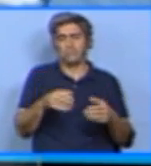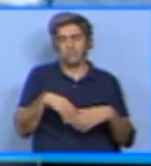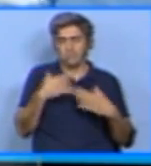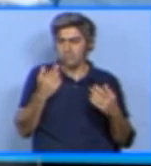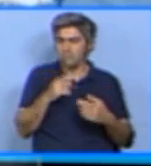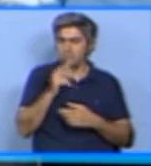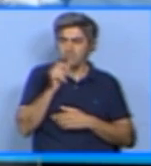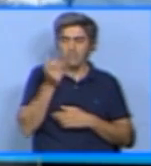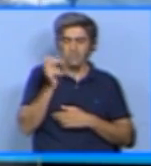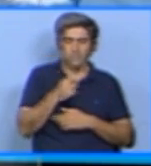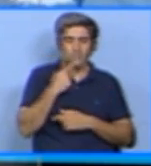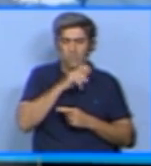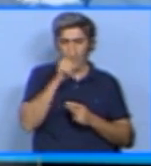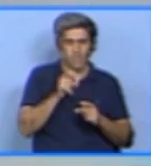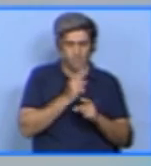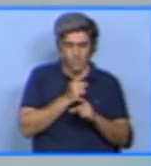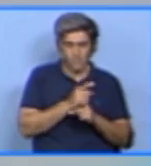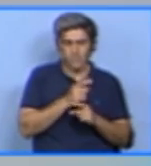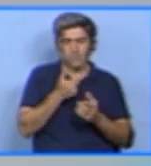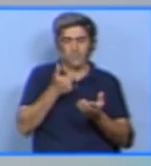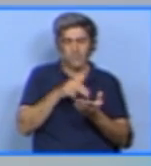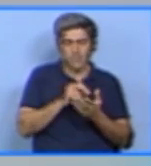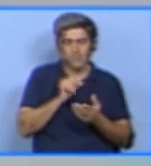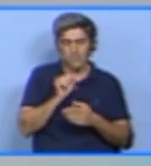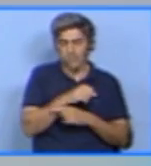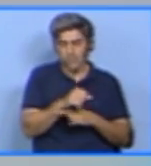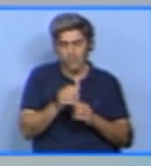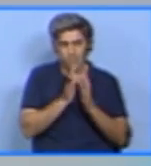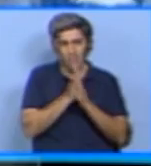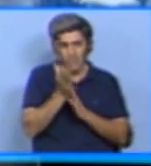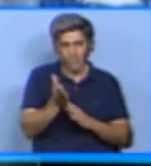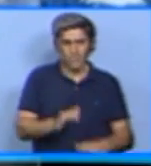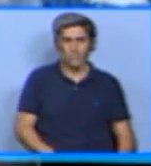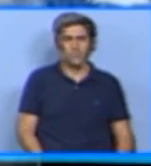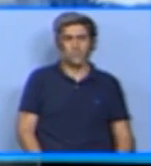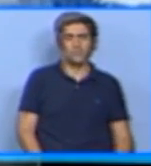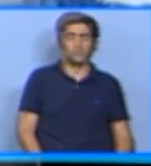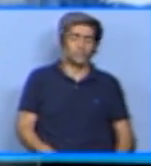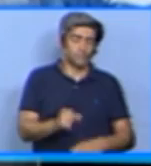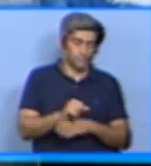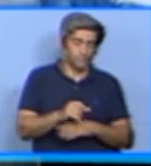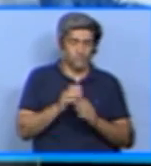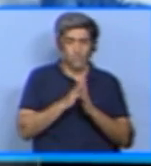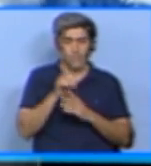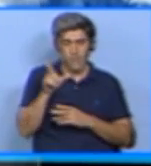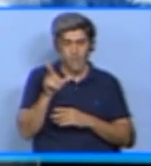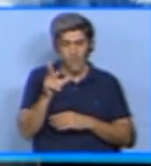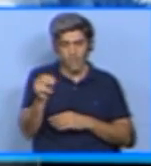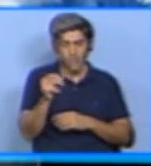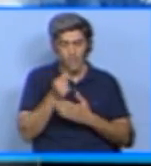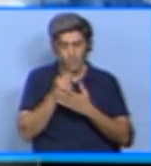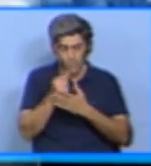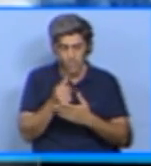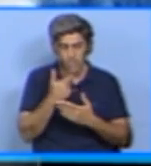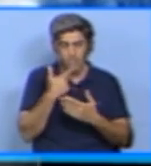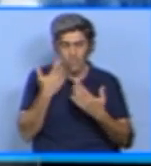aí também se levanta a mesma pergunta da presença ou ausência de Deus. Sim. E Deus está lá na mesma coisa, a apoiar e a dar imenso